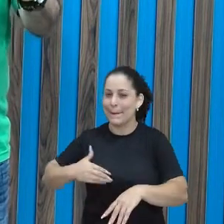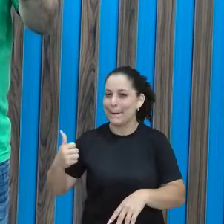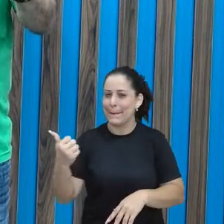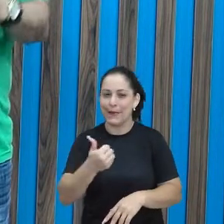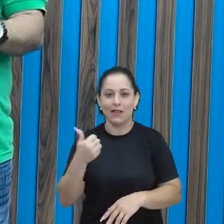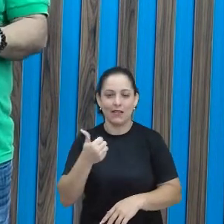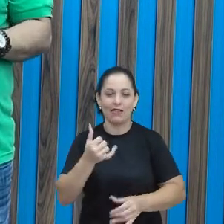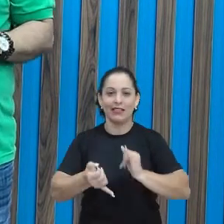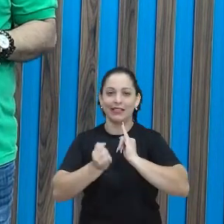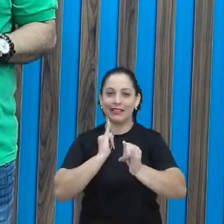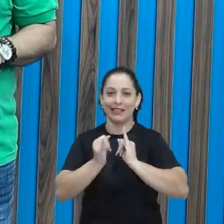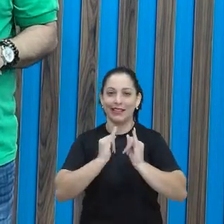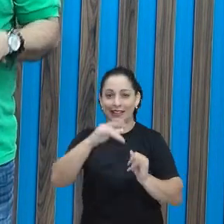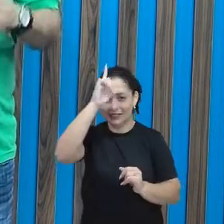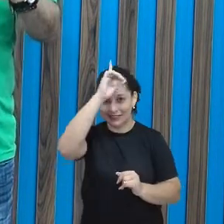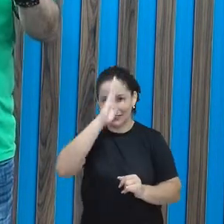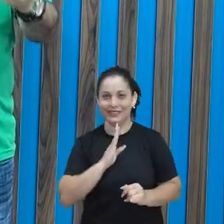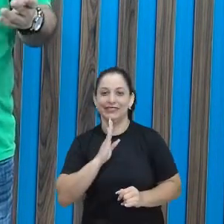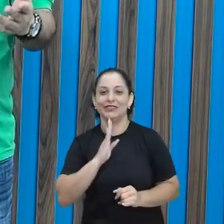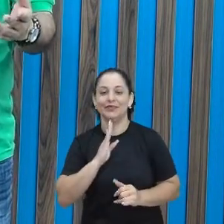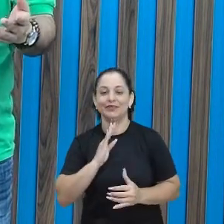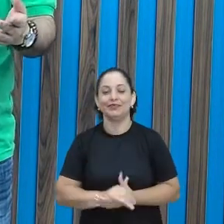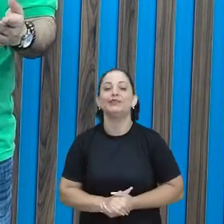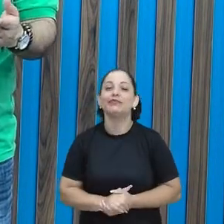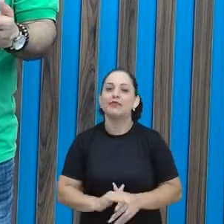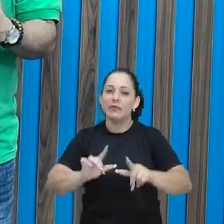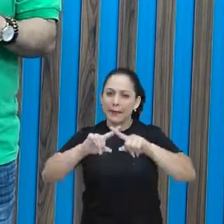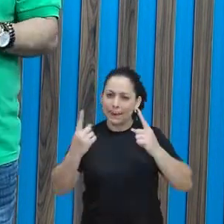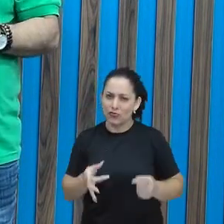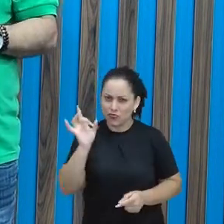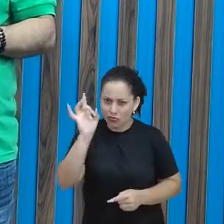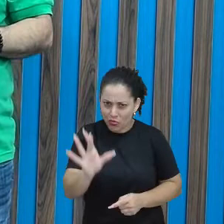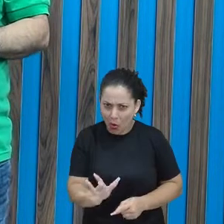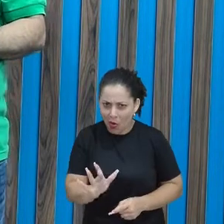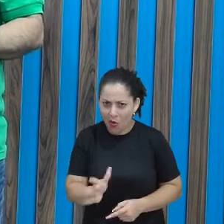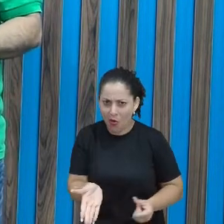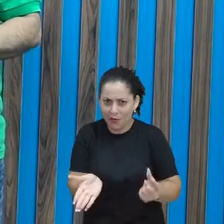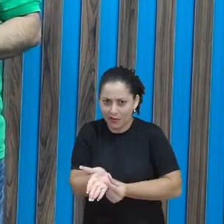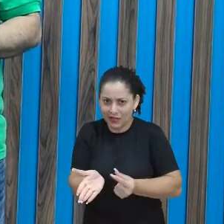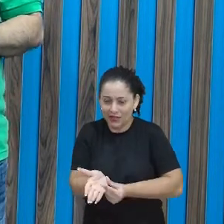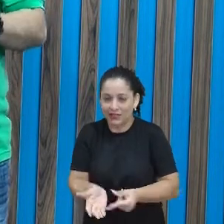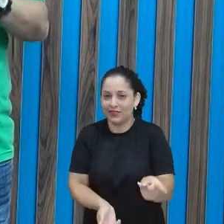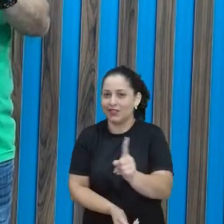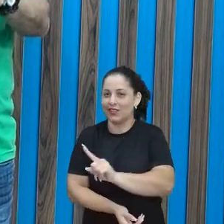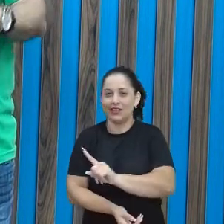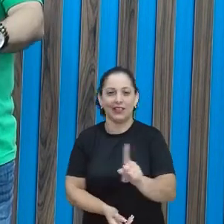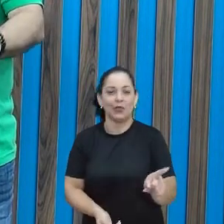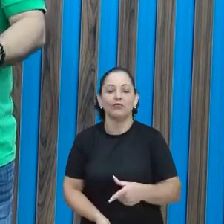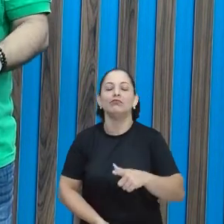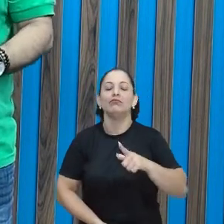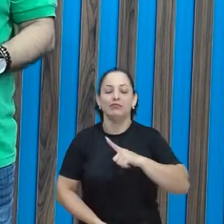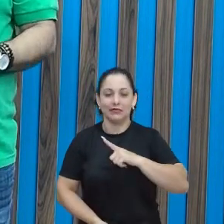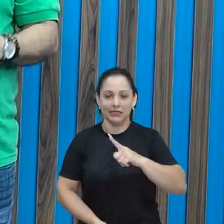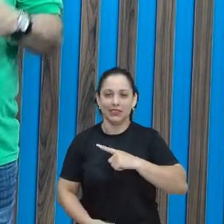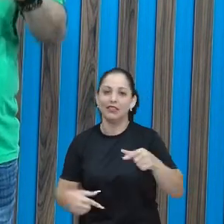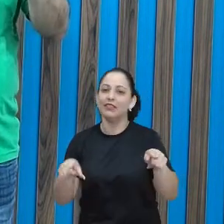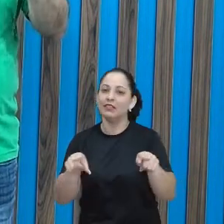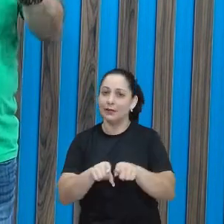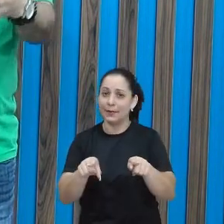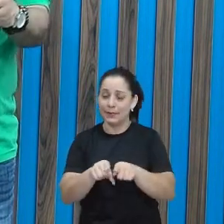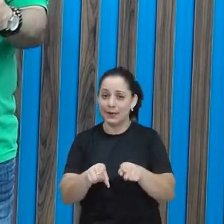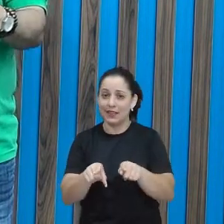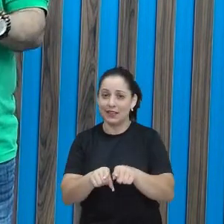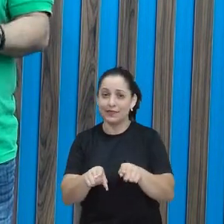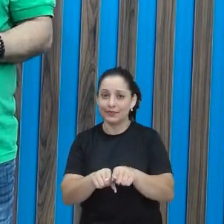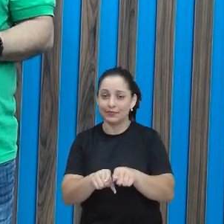sua internet financiada. Mas não existe só essa forma, né, de assistir as nossas aulas. Você assiste pelo aplicativo.